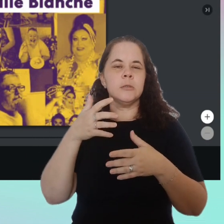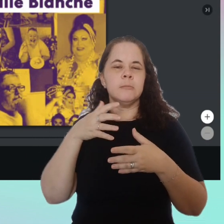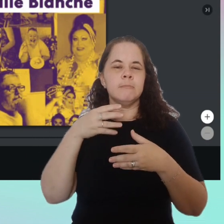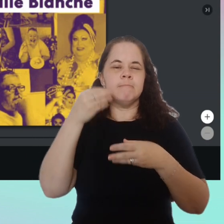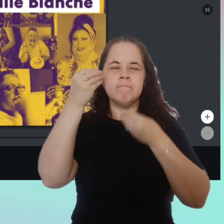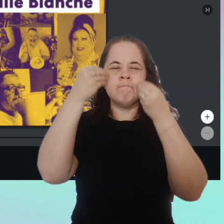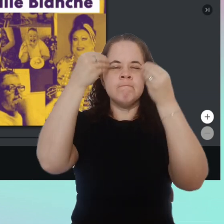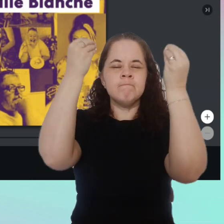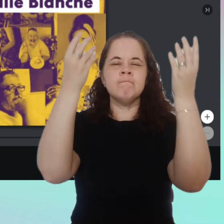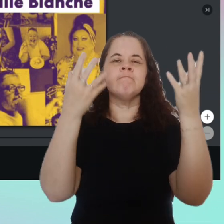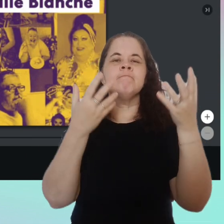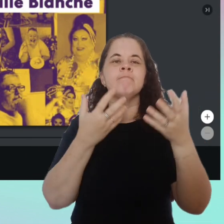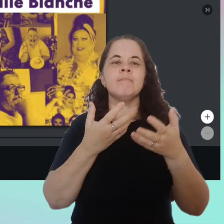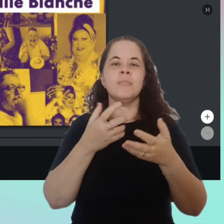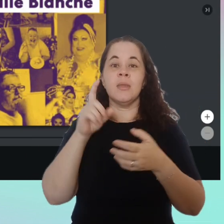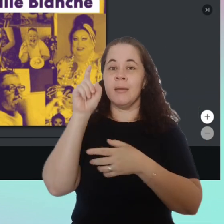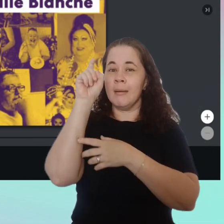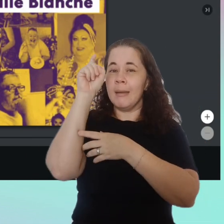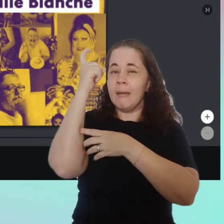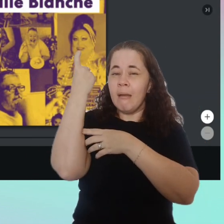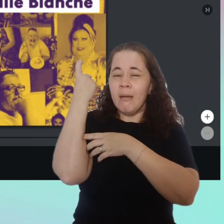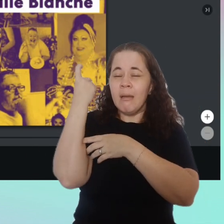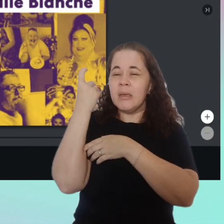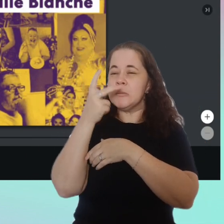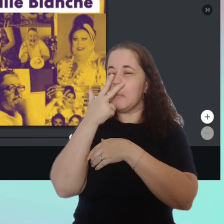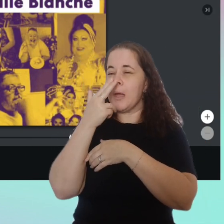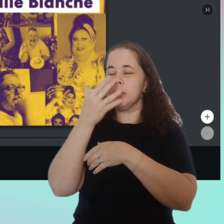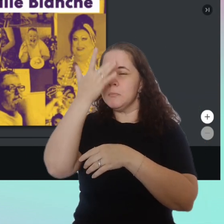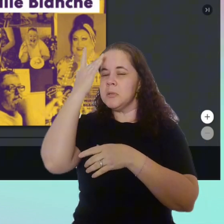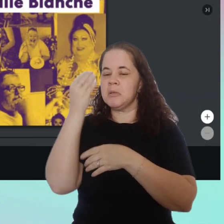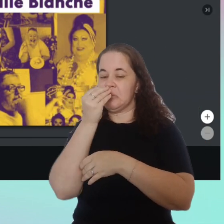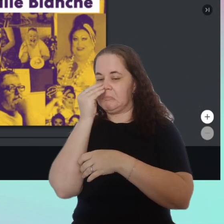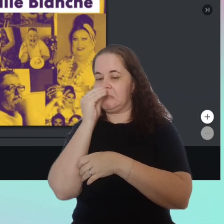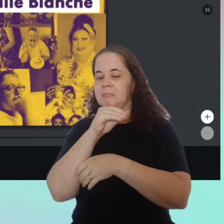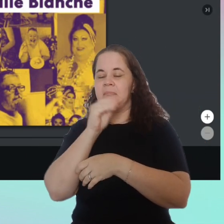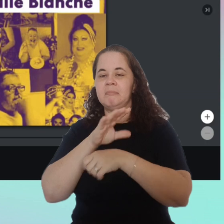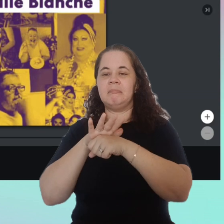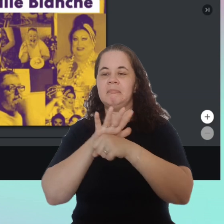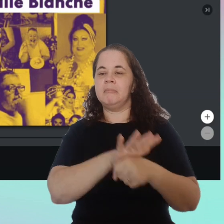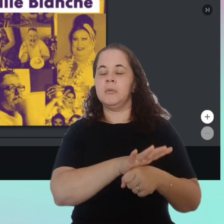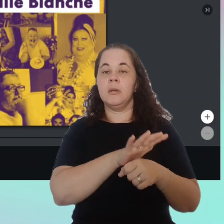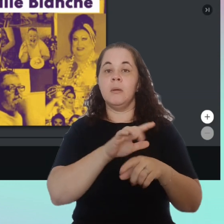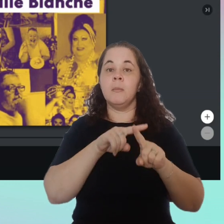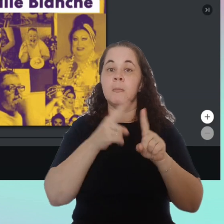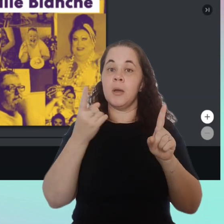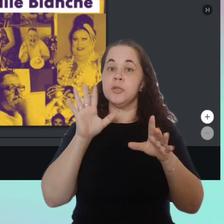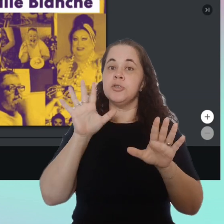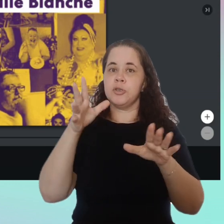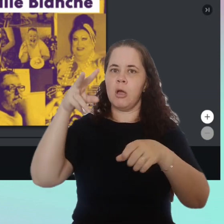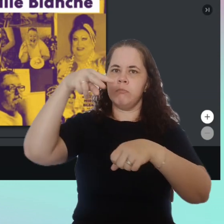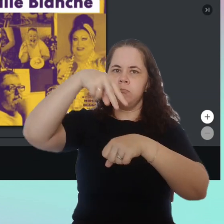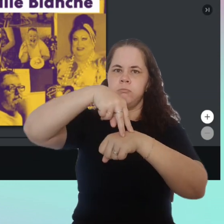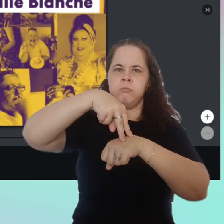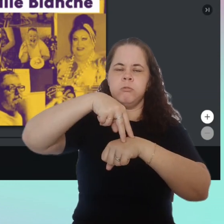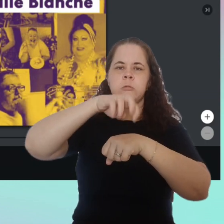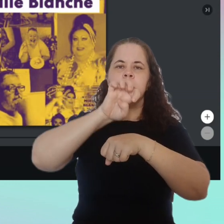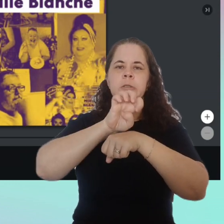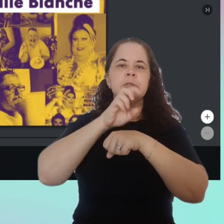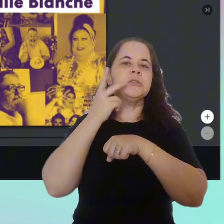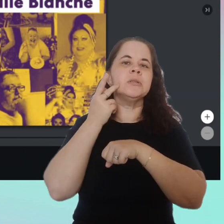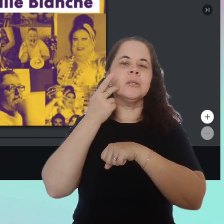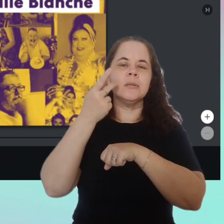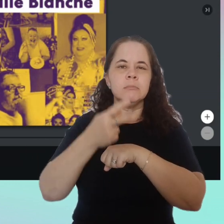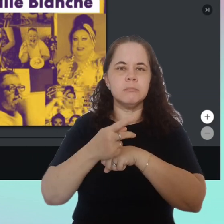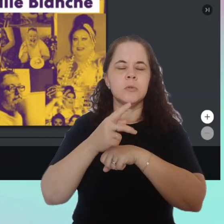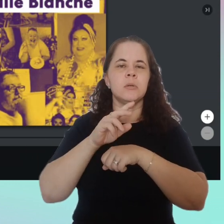transformista, que antes era muito marginalizada, mas ela, por exemplo, já chegou a se apresentar nos grandes palcos do estado do Ceará,